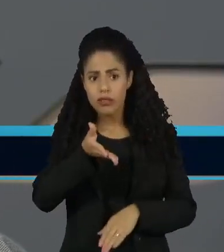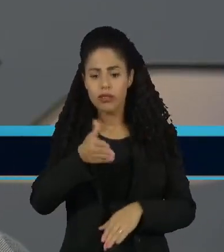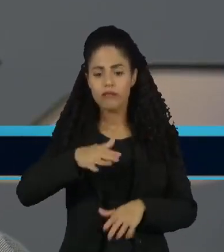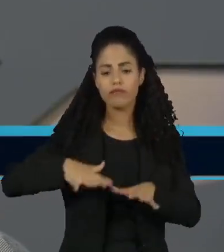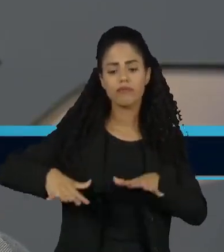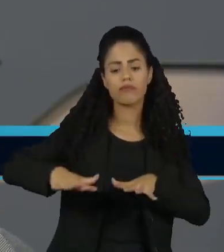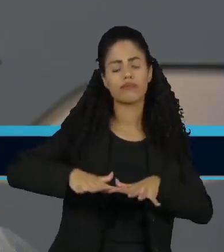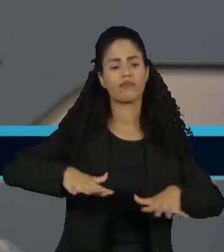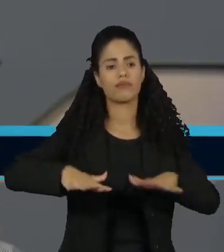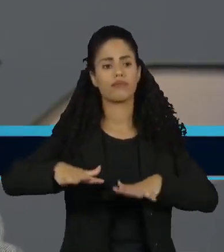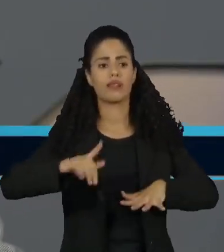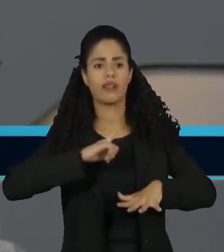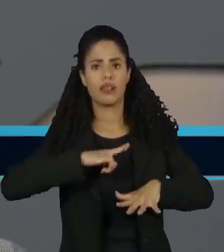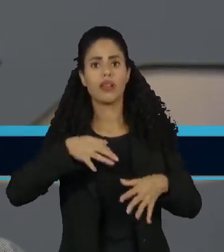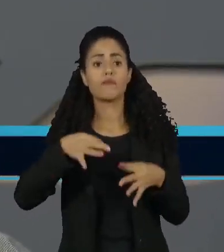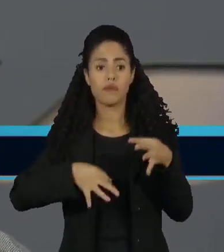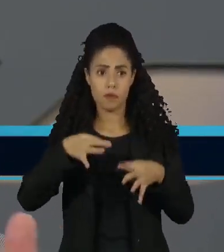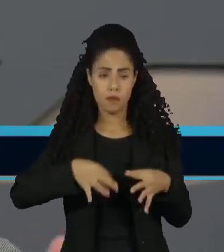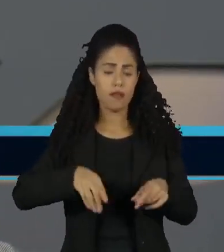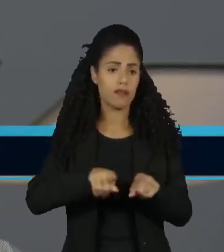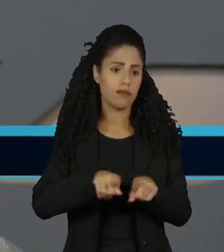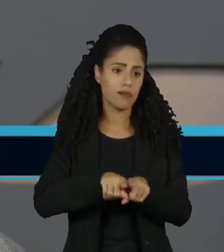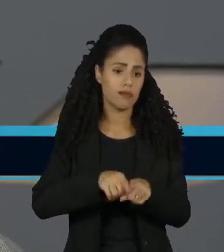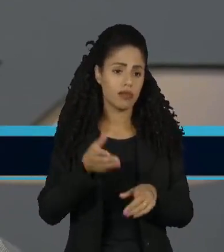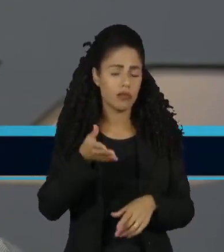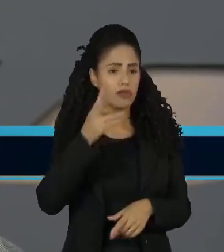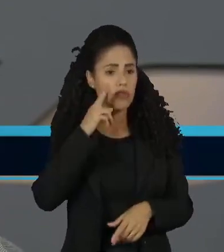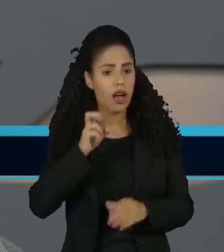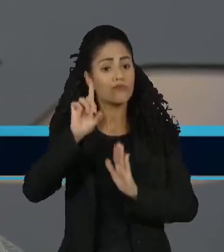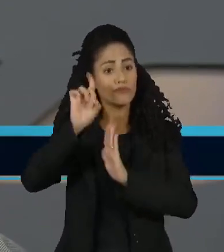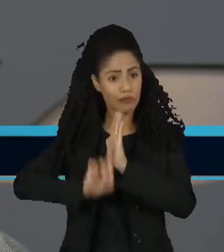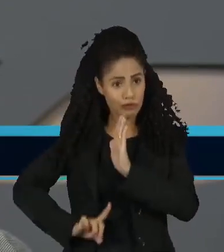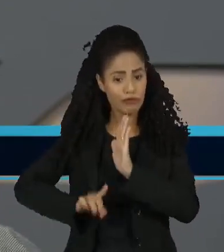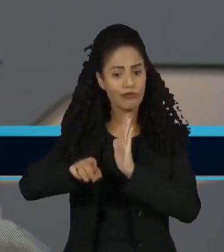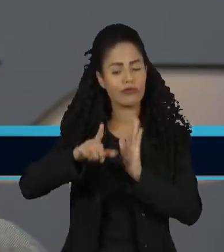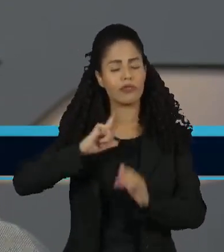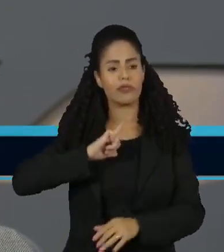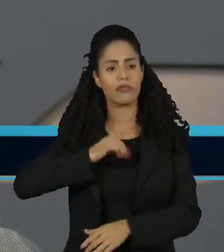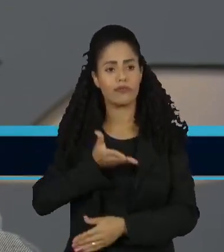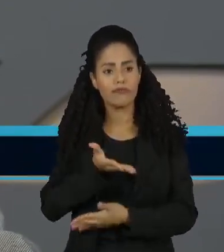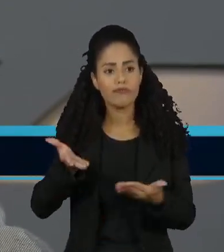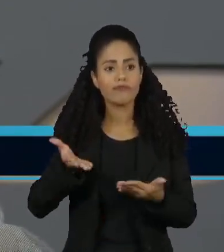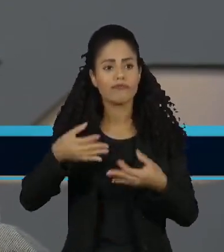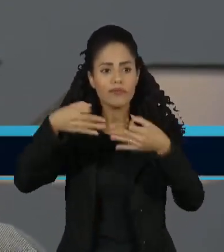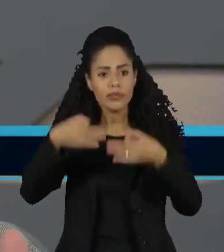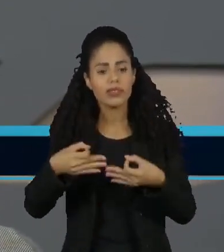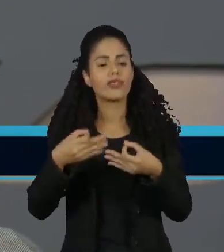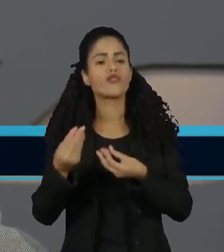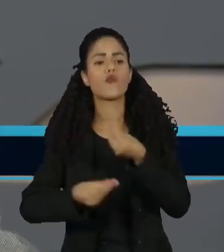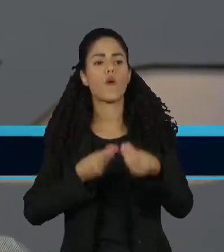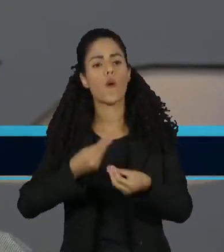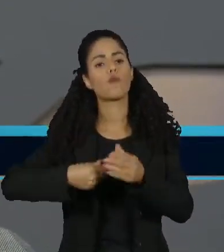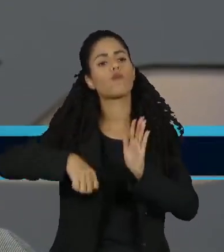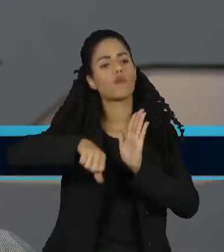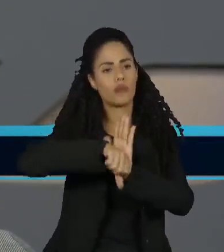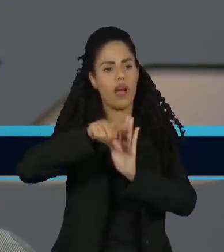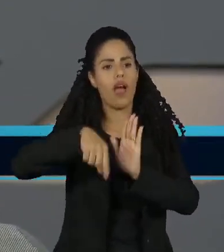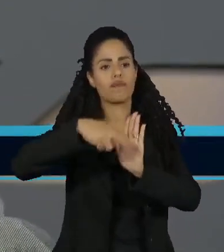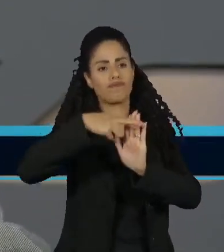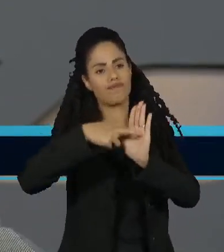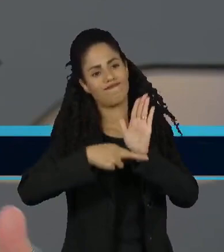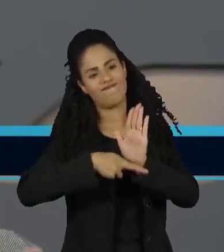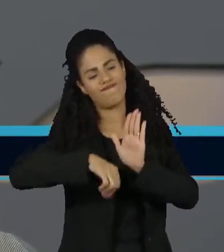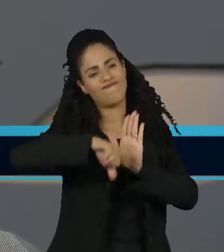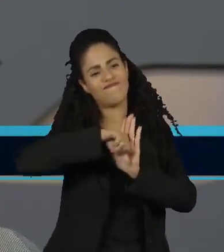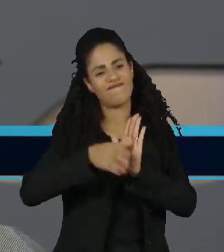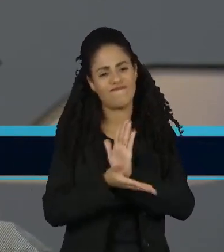geopolíticas, jurídicas, considerando o direito internacional, caracterizariam uma violação de princípios